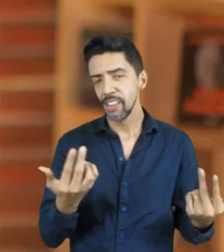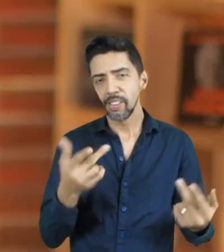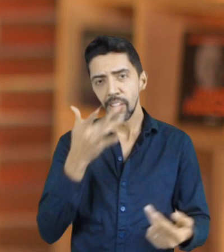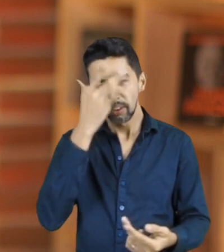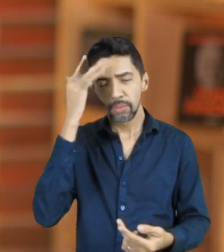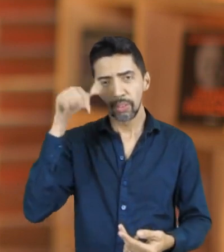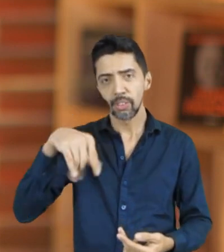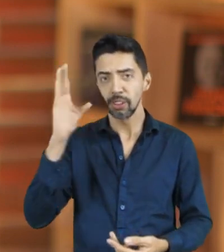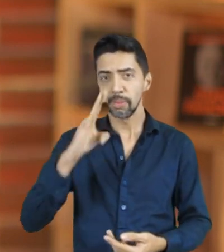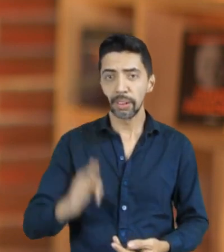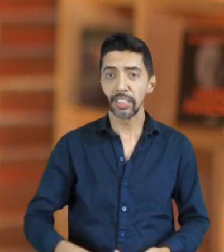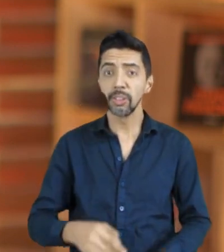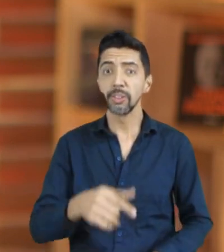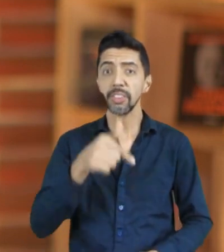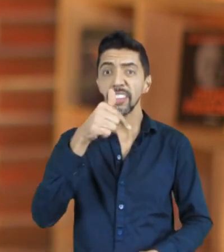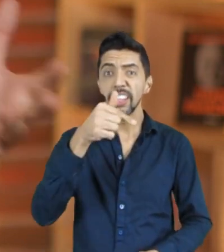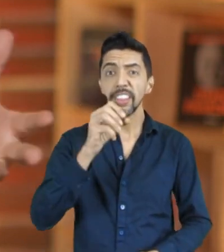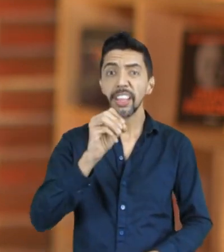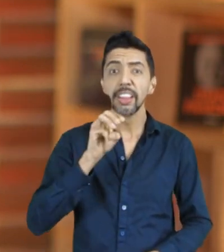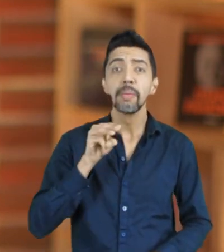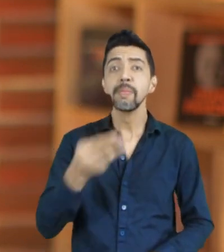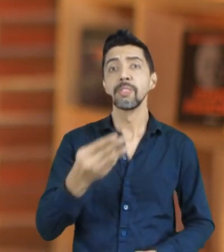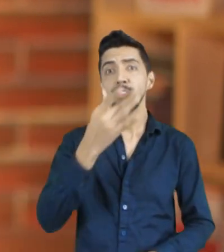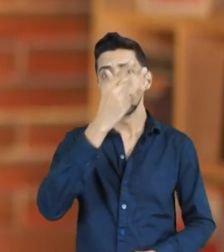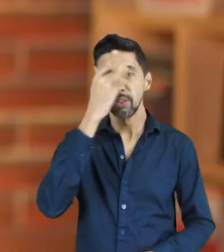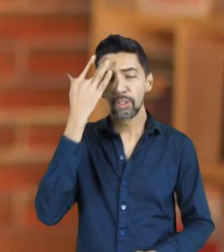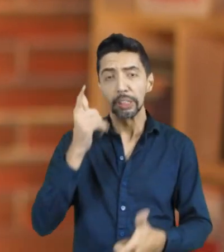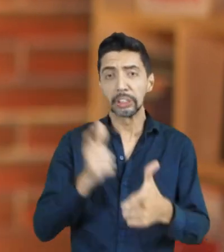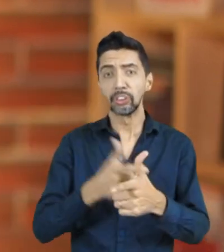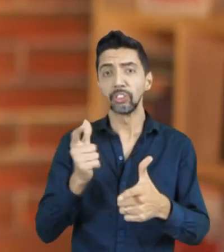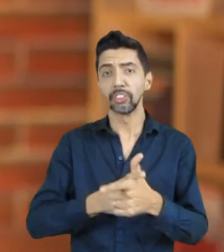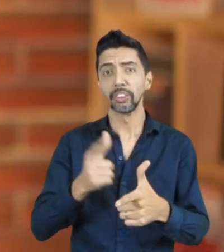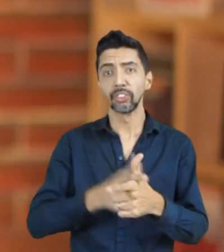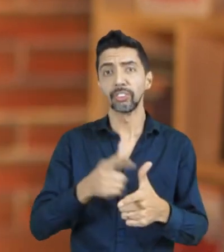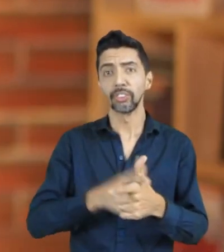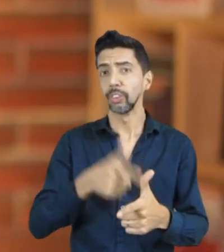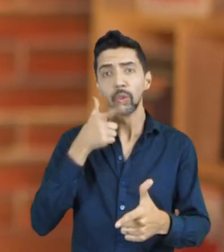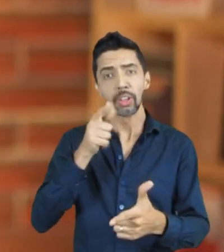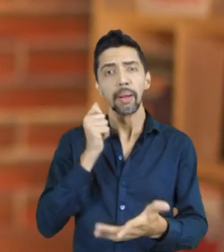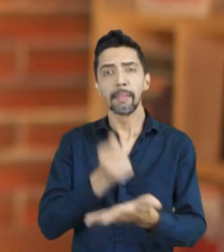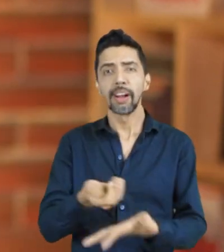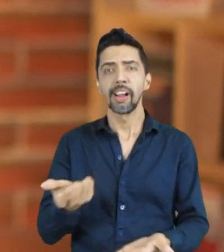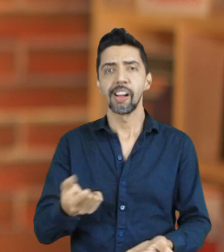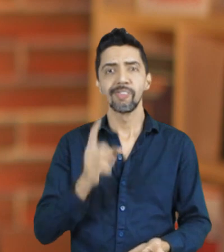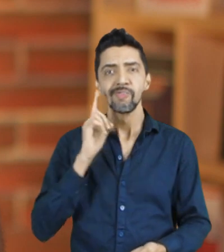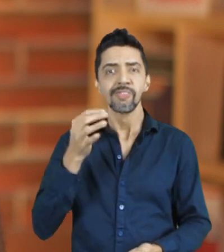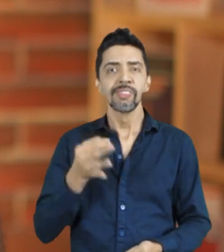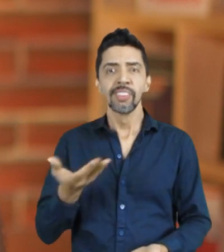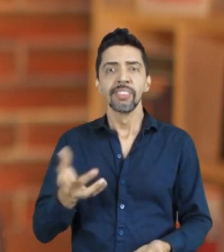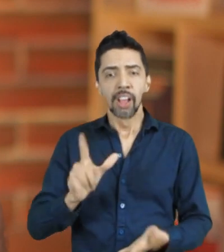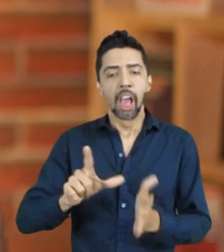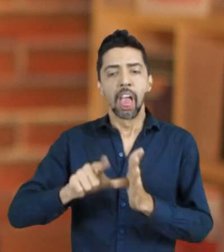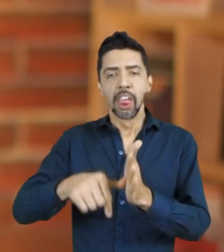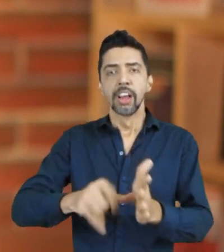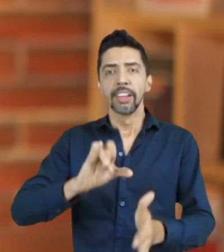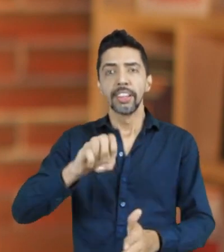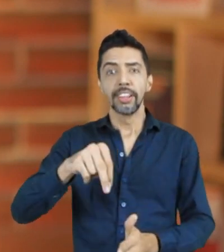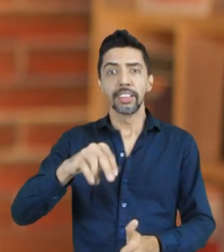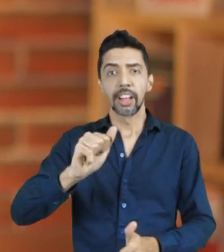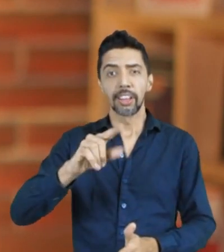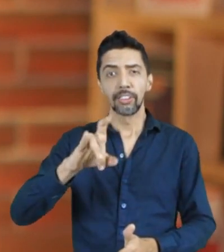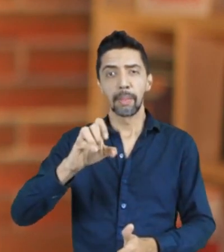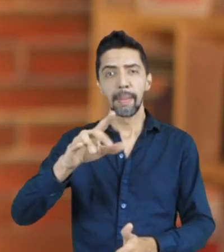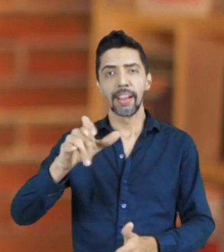de 70 milhões de brasileiros que estão inadimplex e 85% dessas inadimplências